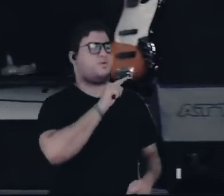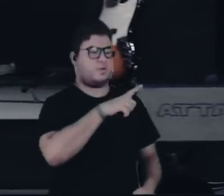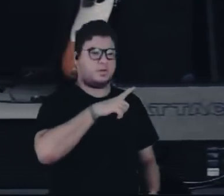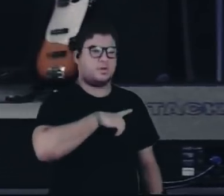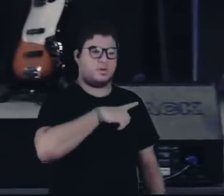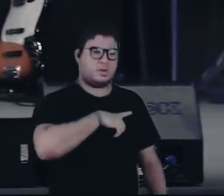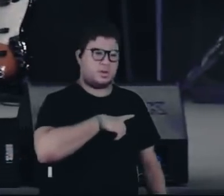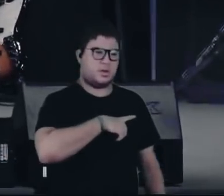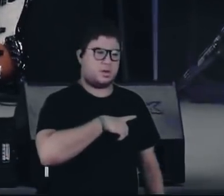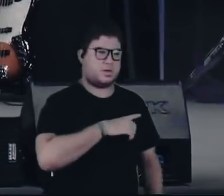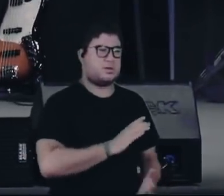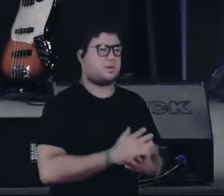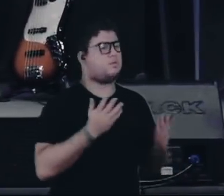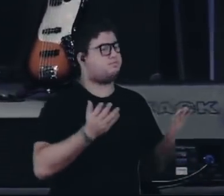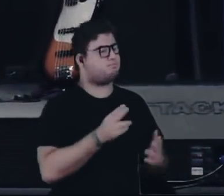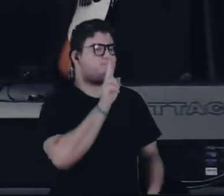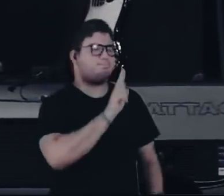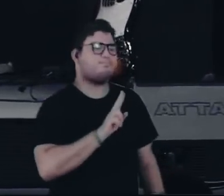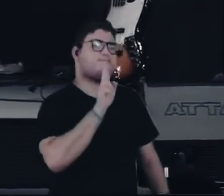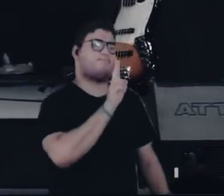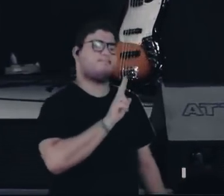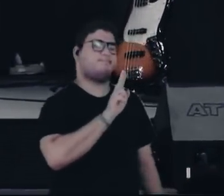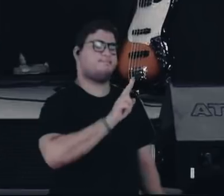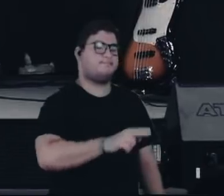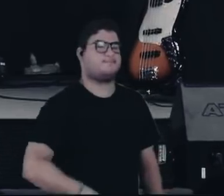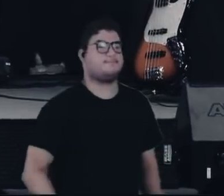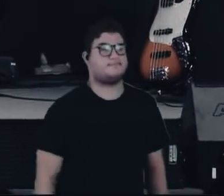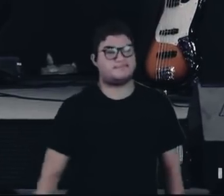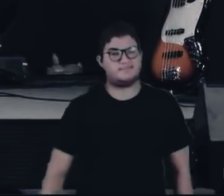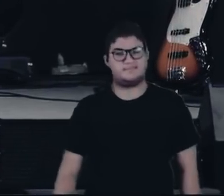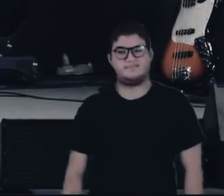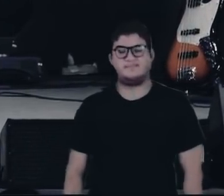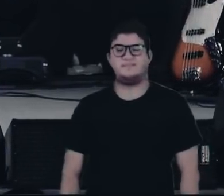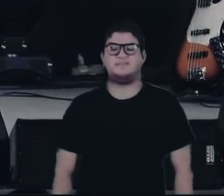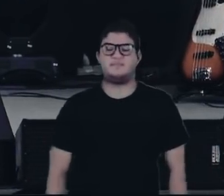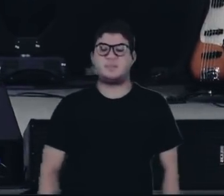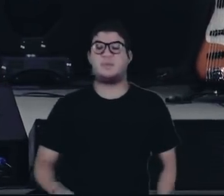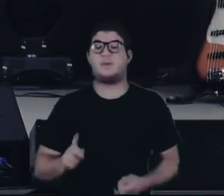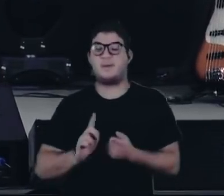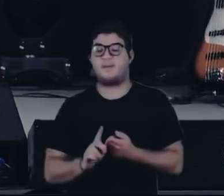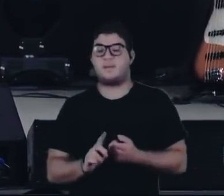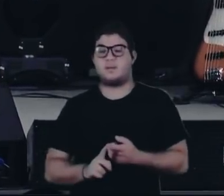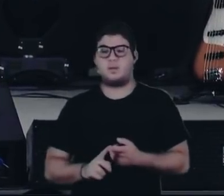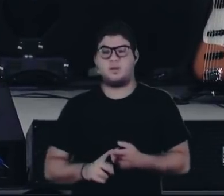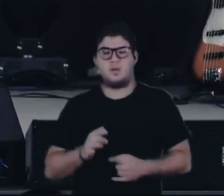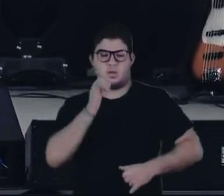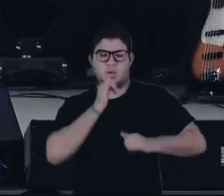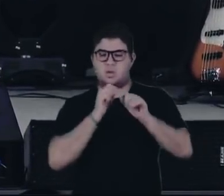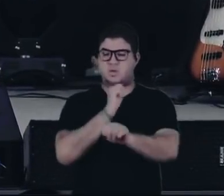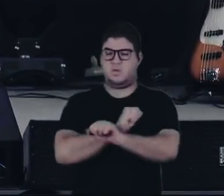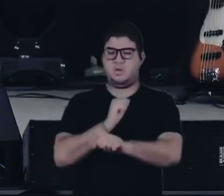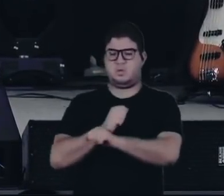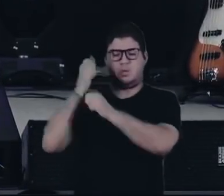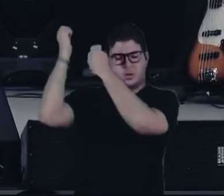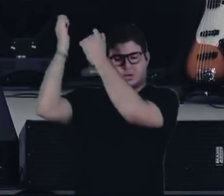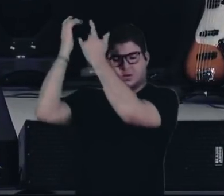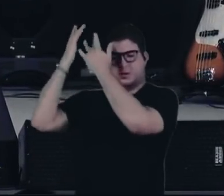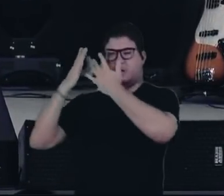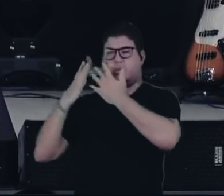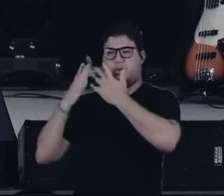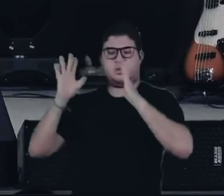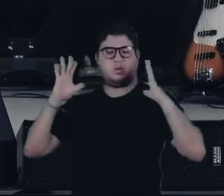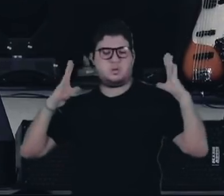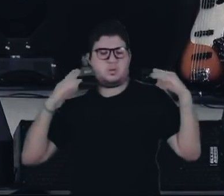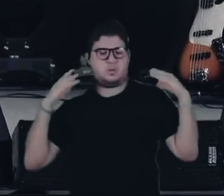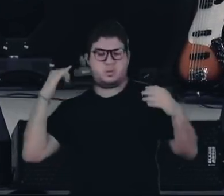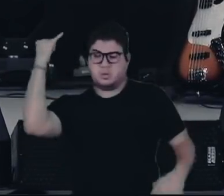assim, já está aí. Agora usa. É, porque tem gente que diz assim, não, vou esperar um anjo descer do céu